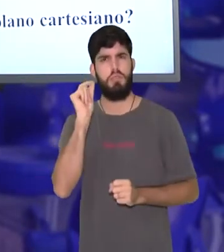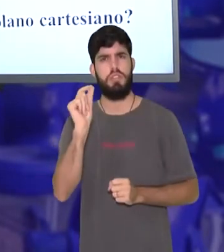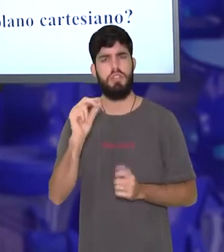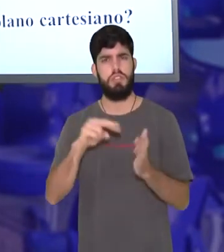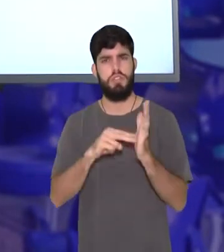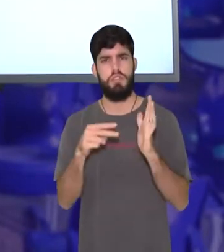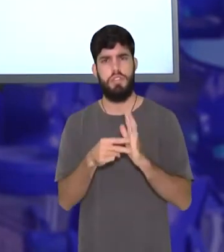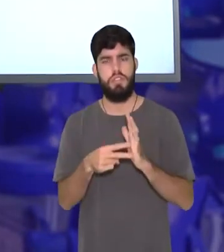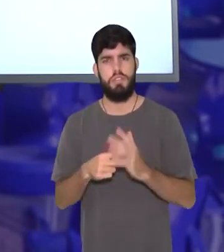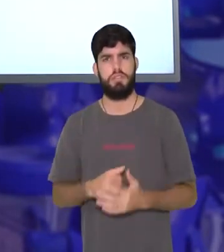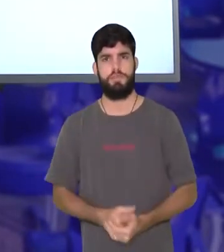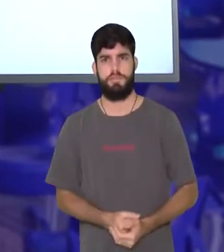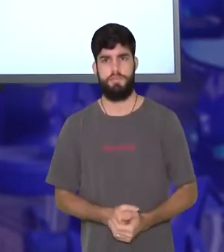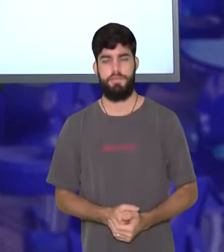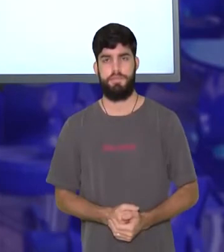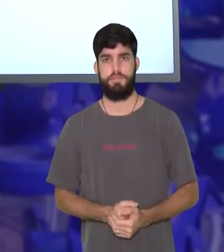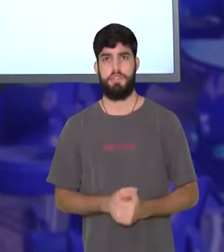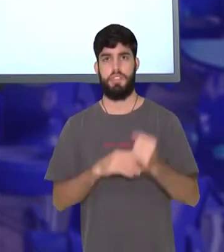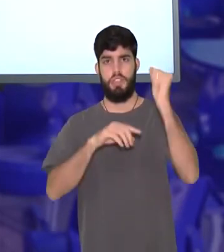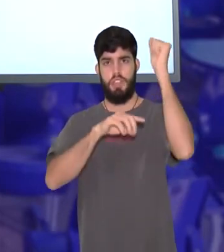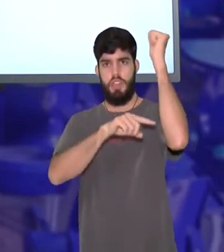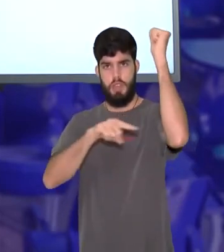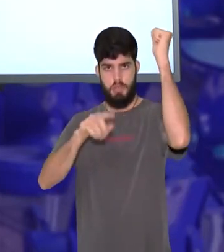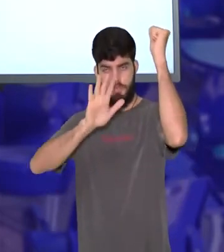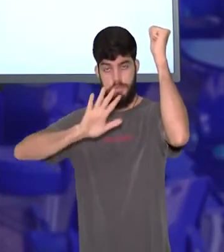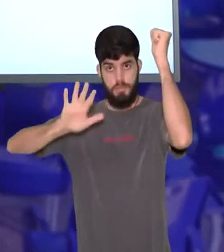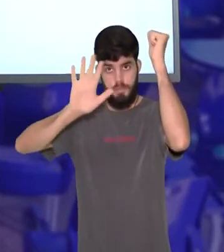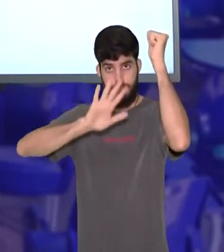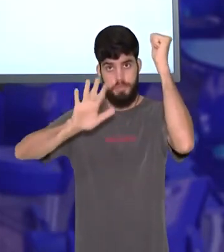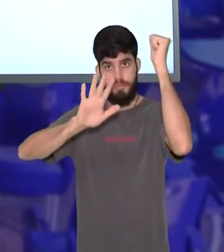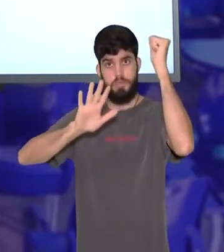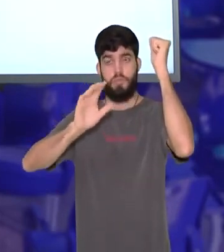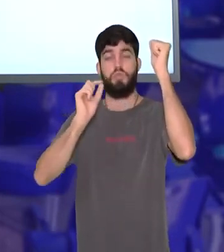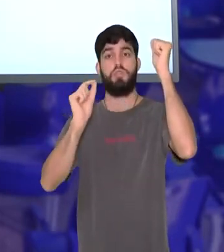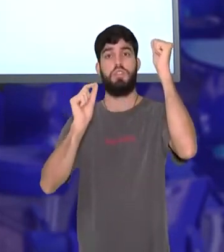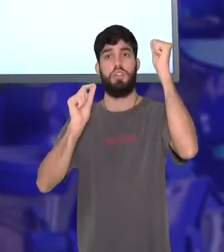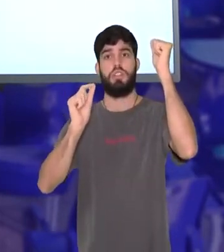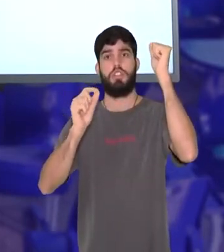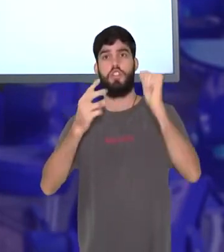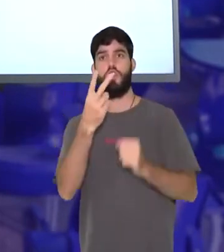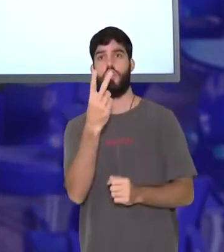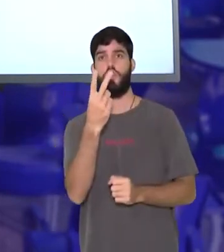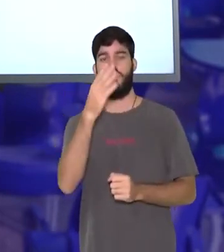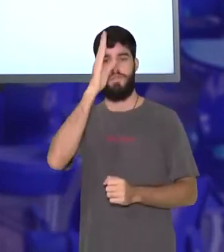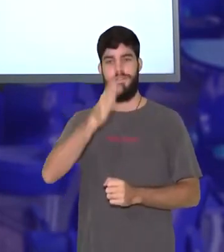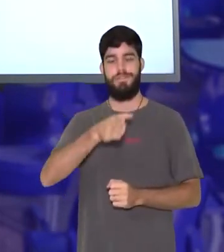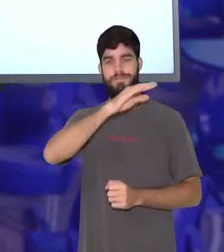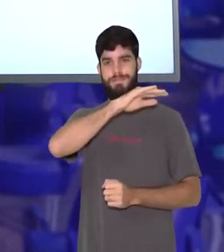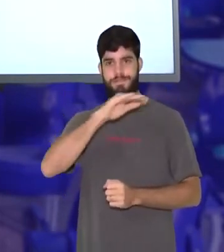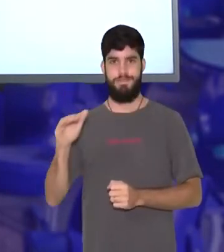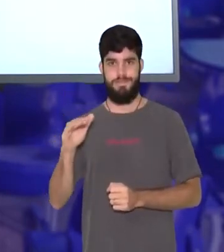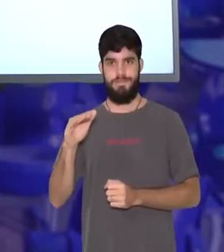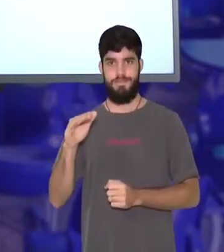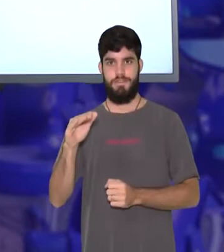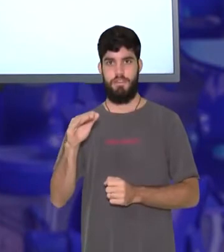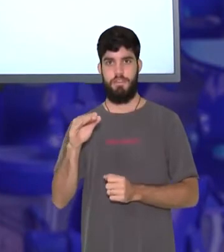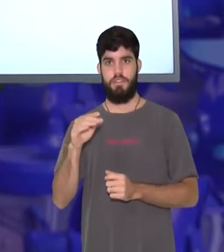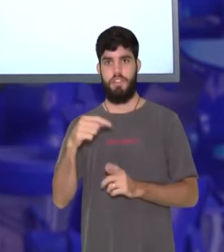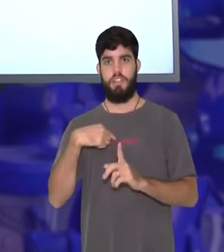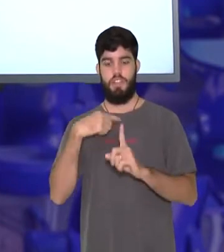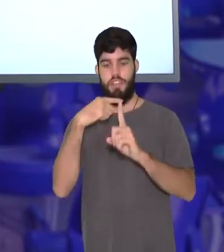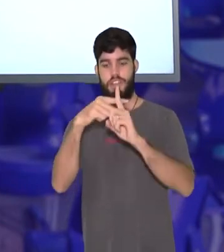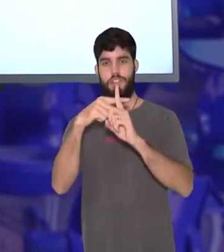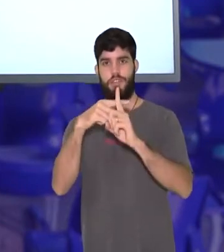comigo vamos tirar essa dúvida plano cartesiano nada mais é do que dois eixos duas retas numéricas que se